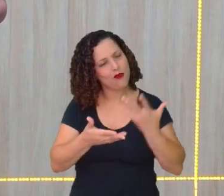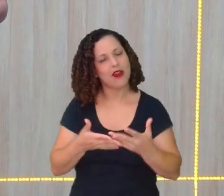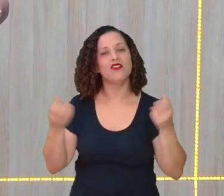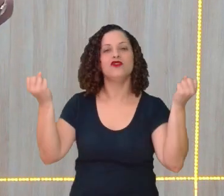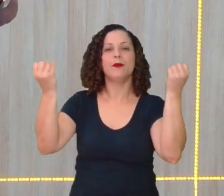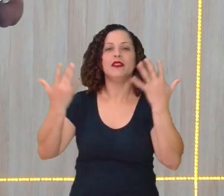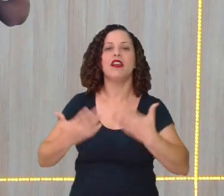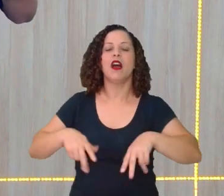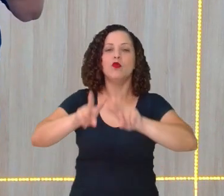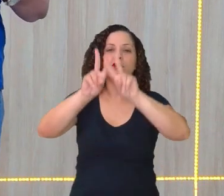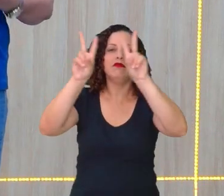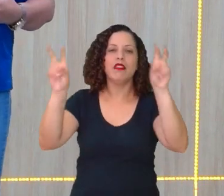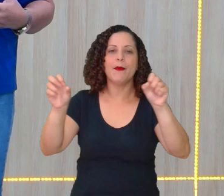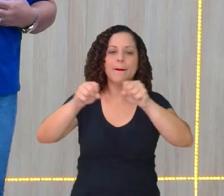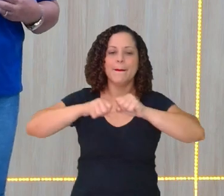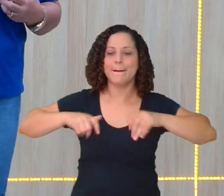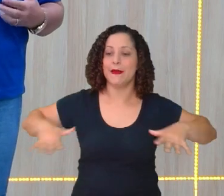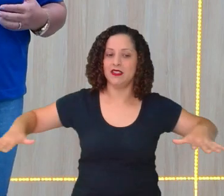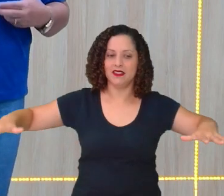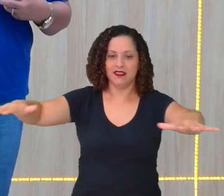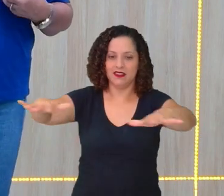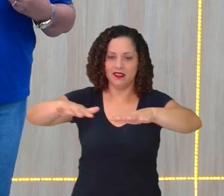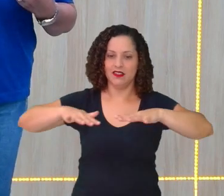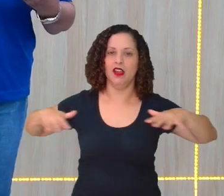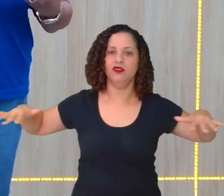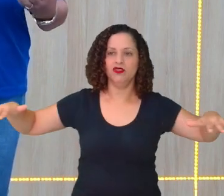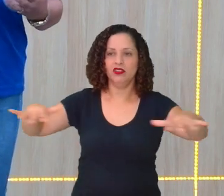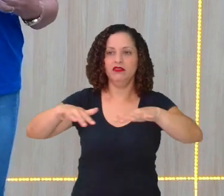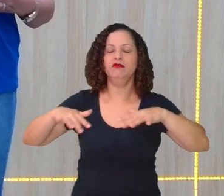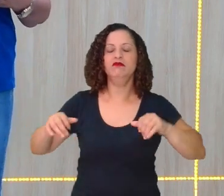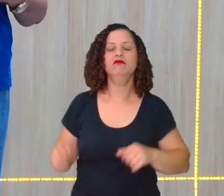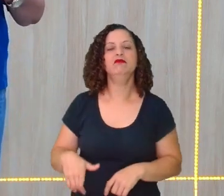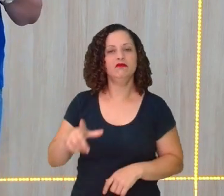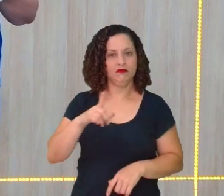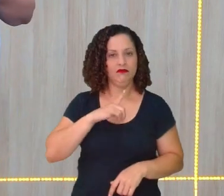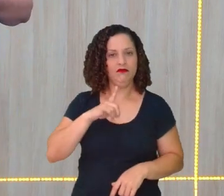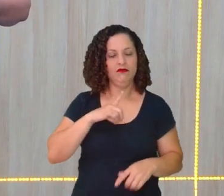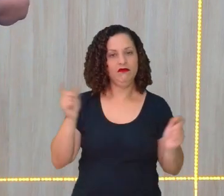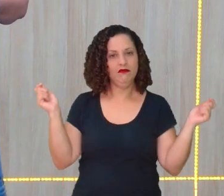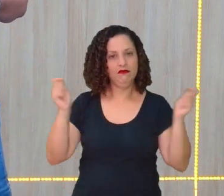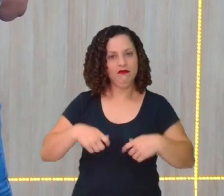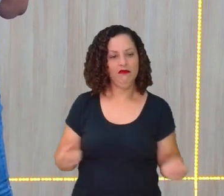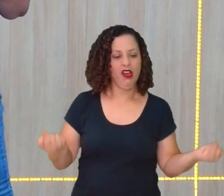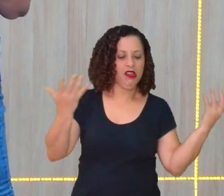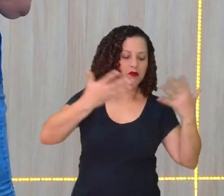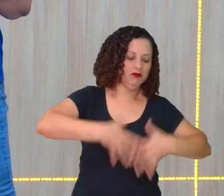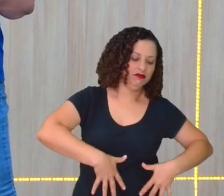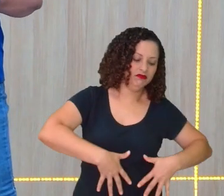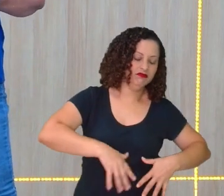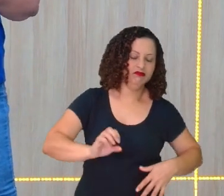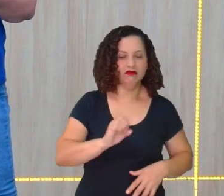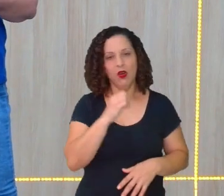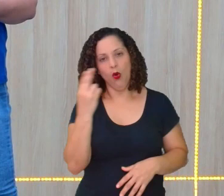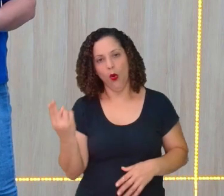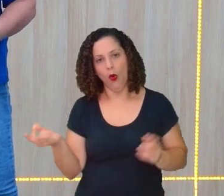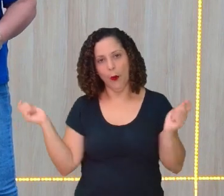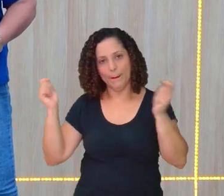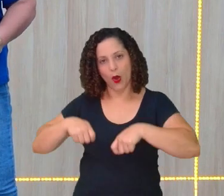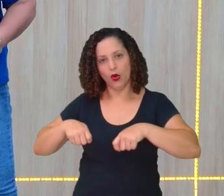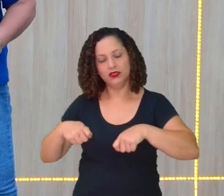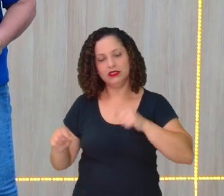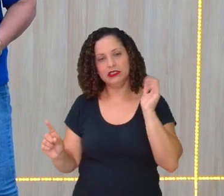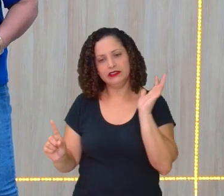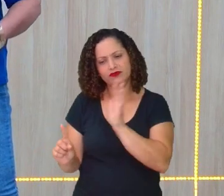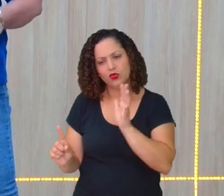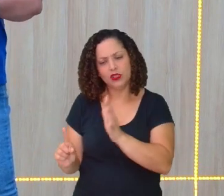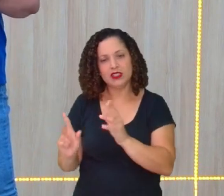né? E a gente, nessas aulas, a gente tem visto que as paisagens, elas podem ser naturais ou essas paisagens, elas podem ser